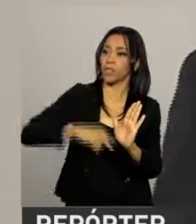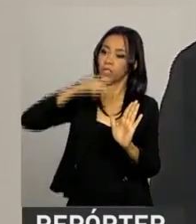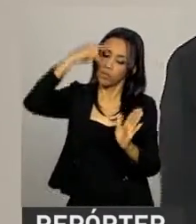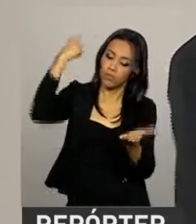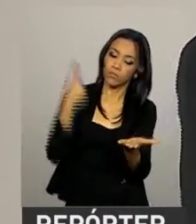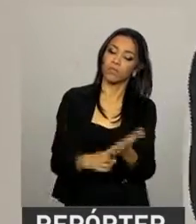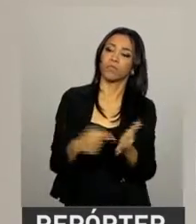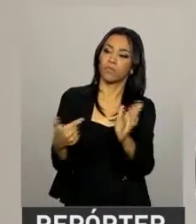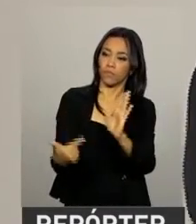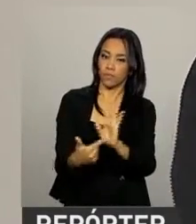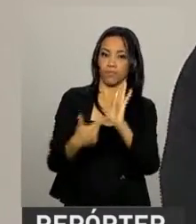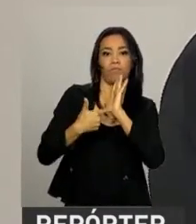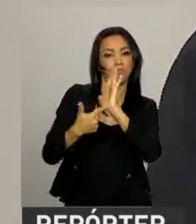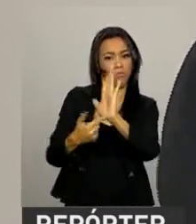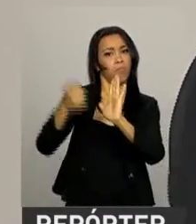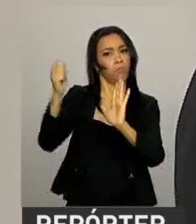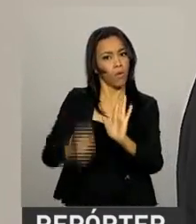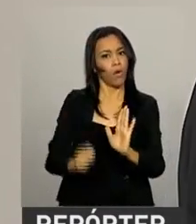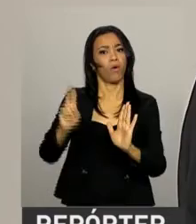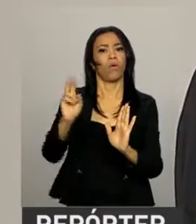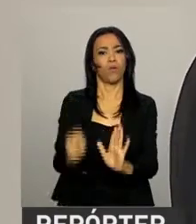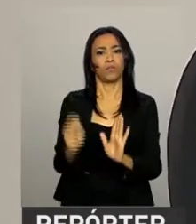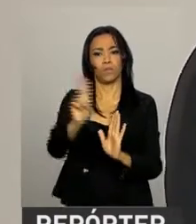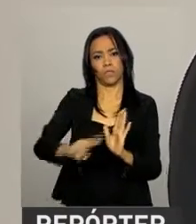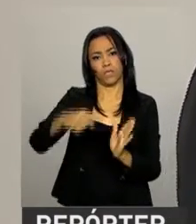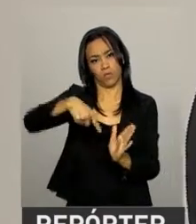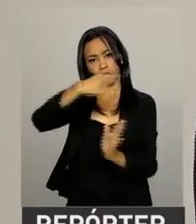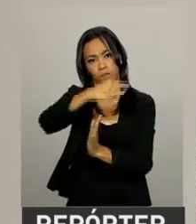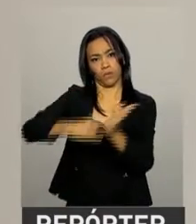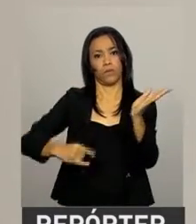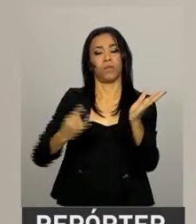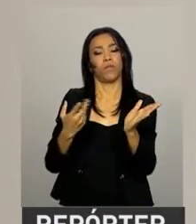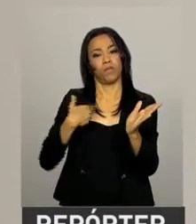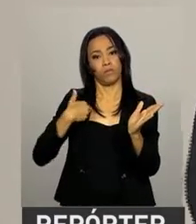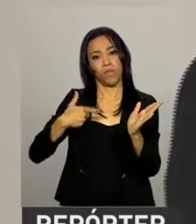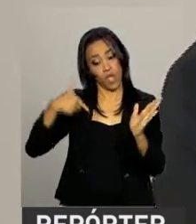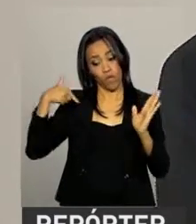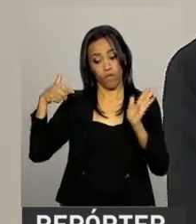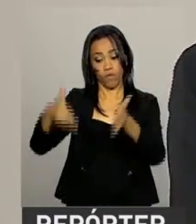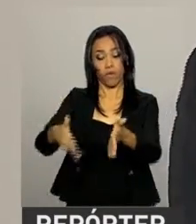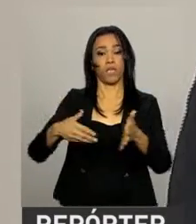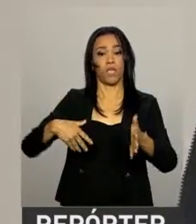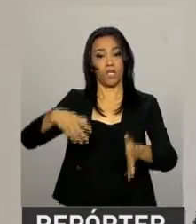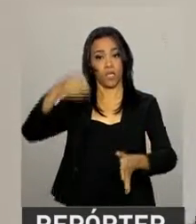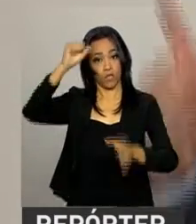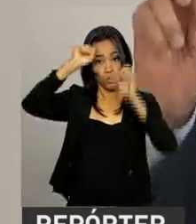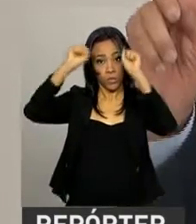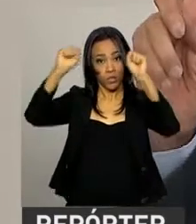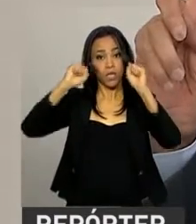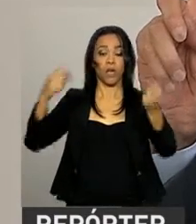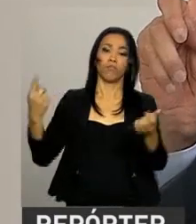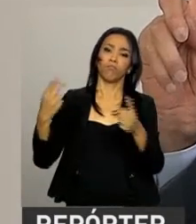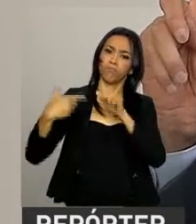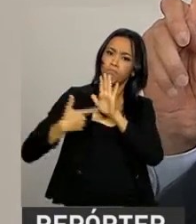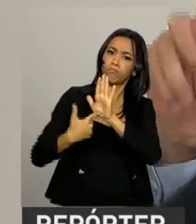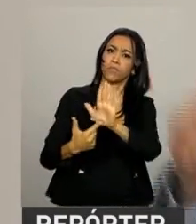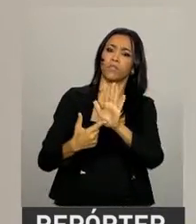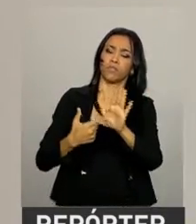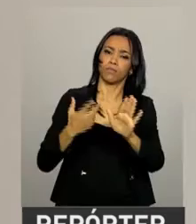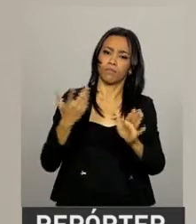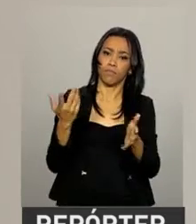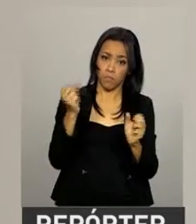mora do legislativo ou mesmo do executivo, eu venho aqui ao judiciário pleitear a definição desta mora. Mas nós fomos mais